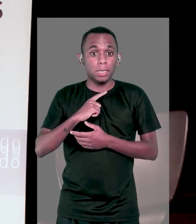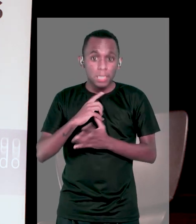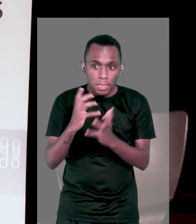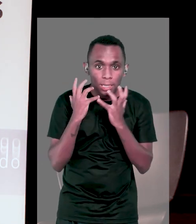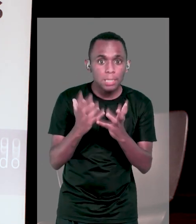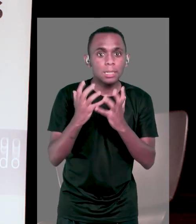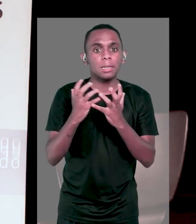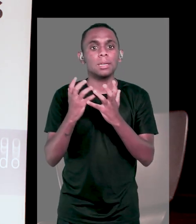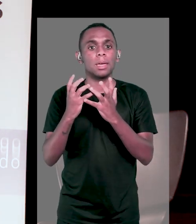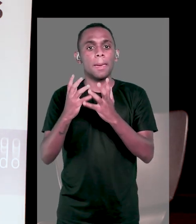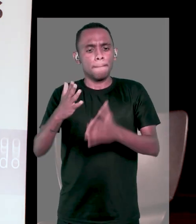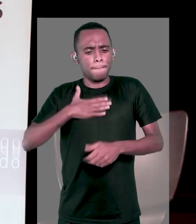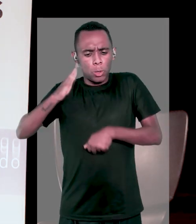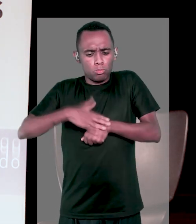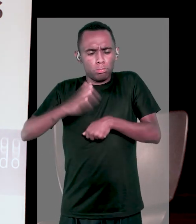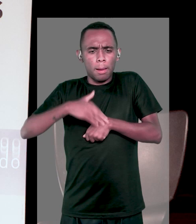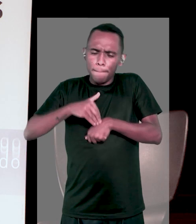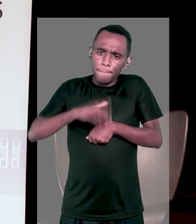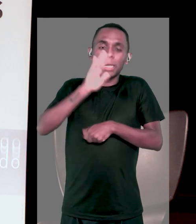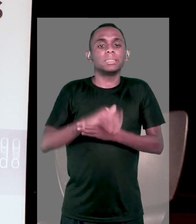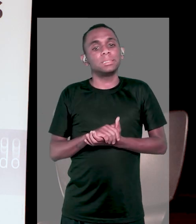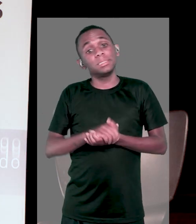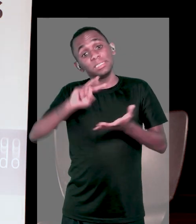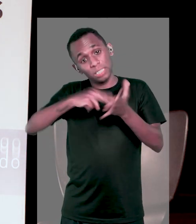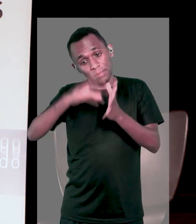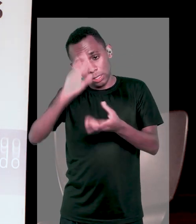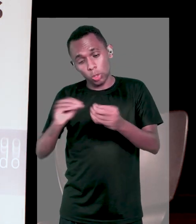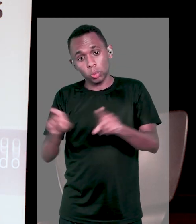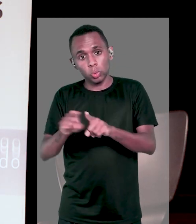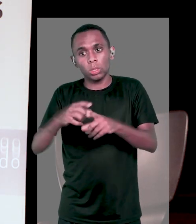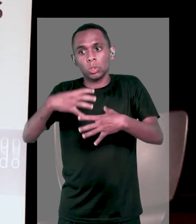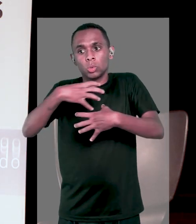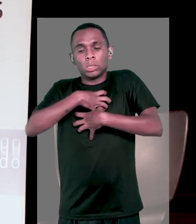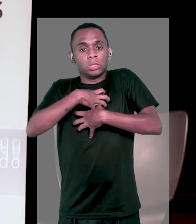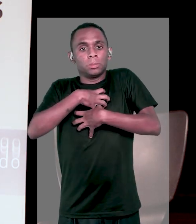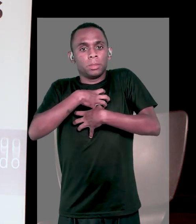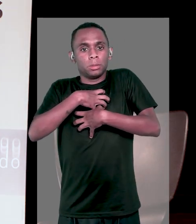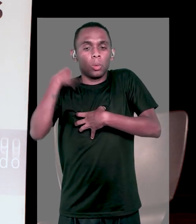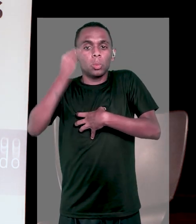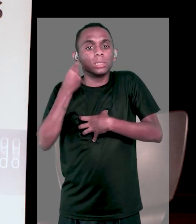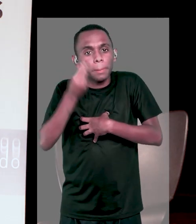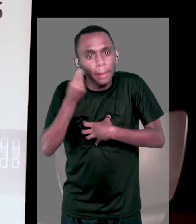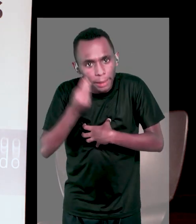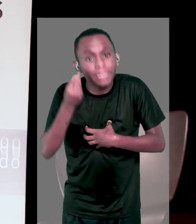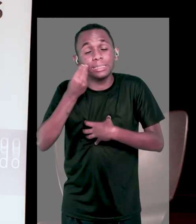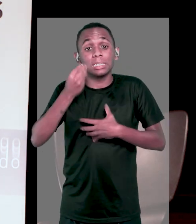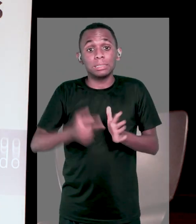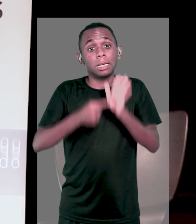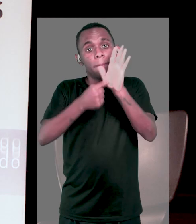possa abolir diretamente esse efeito de excitação recíproca a arte